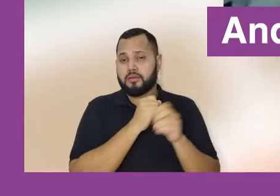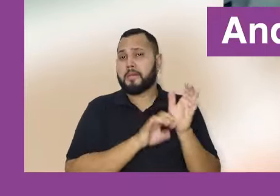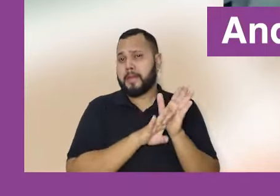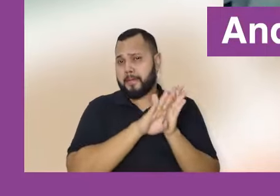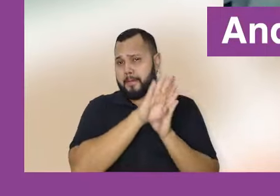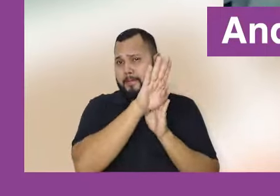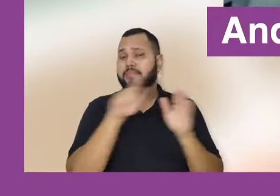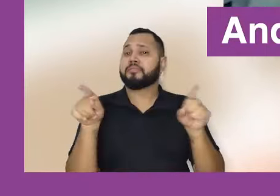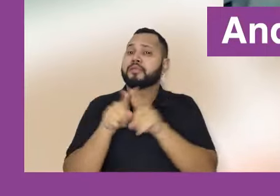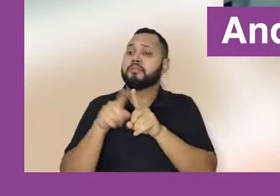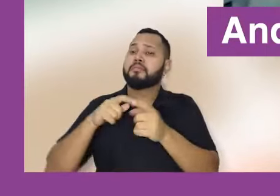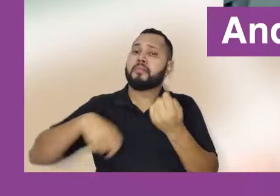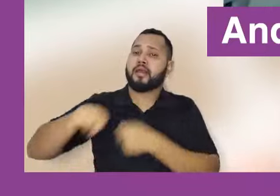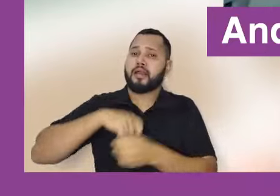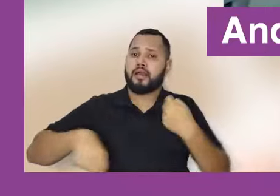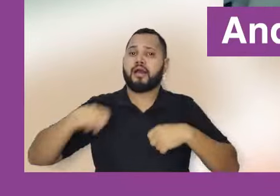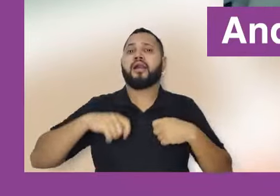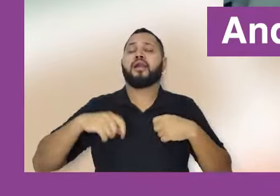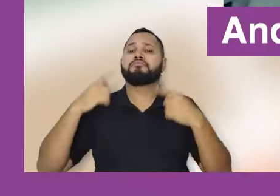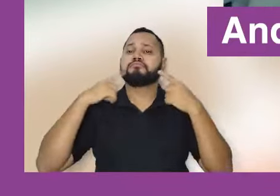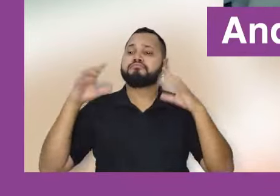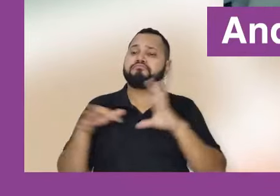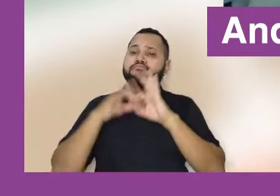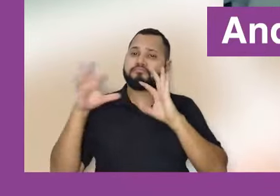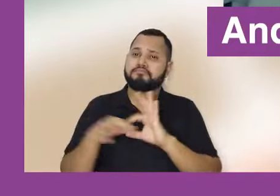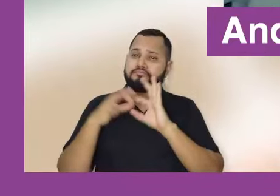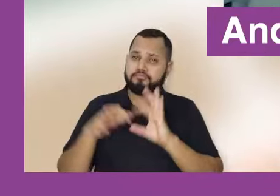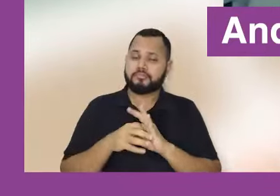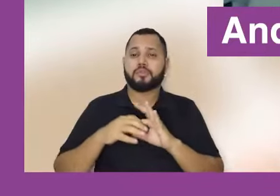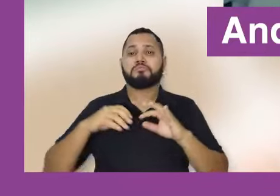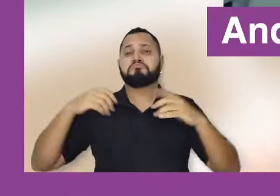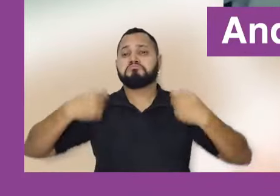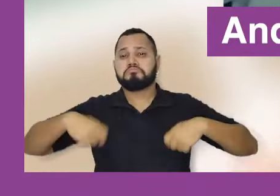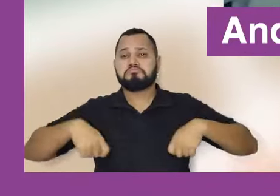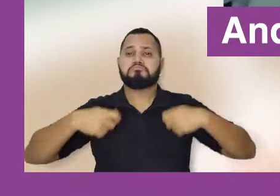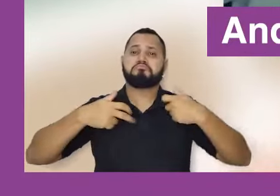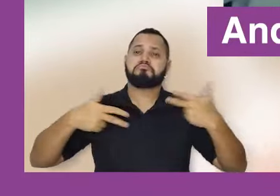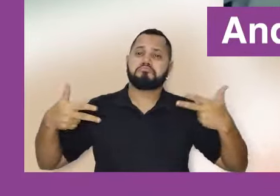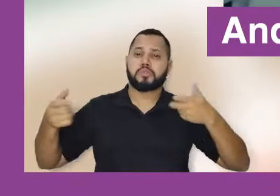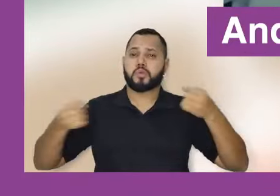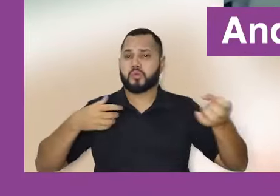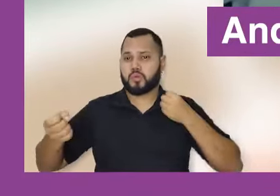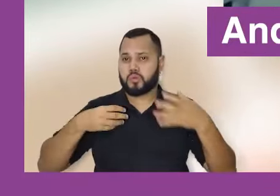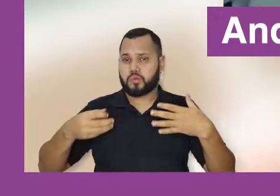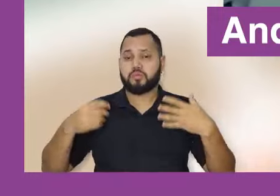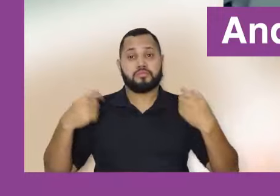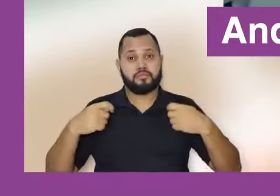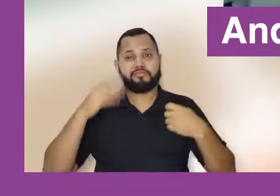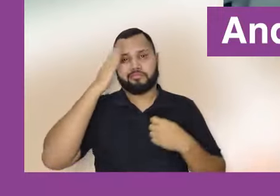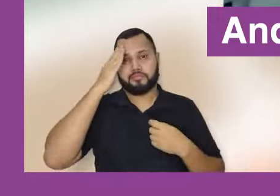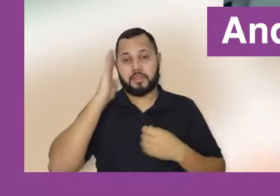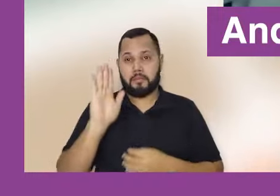antenado com o que tá acontecendo no mercado e retroalimentado por ele em termos de necessidades tendências né